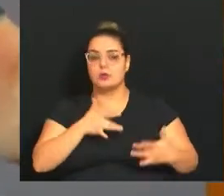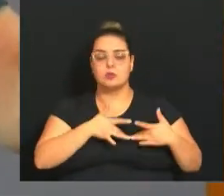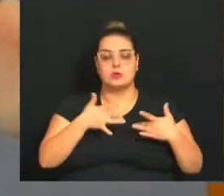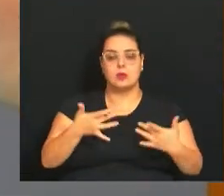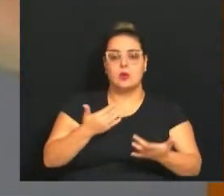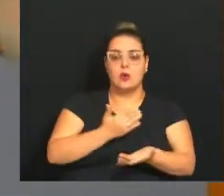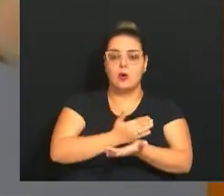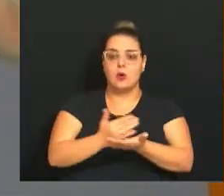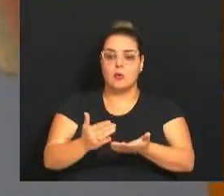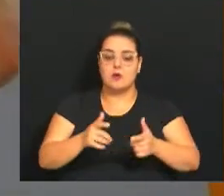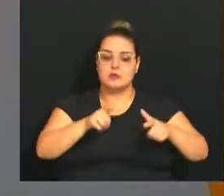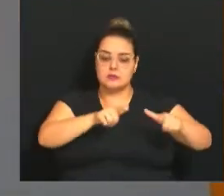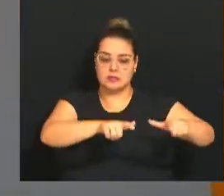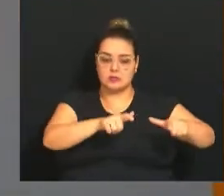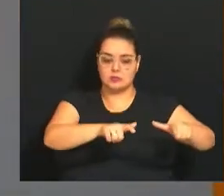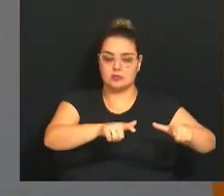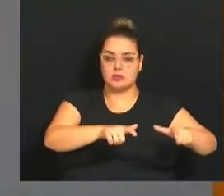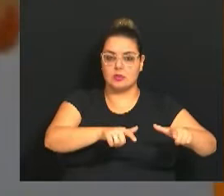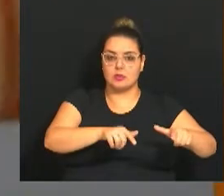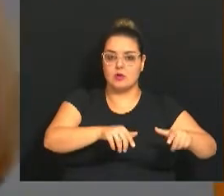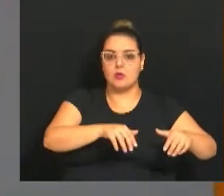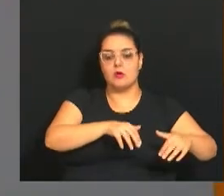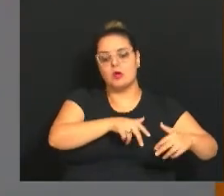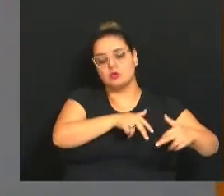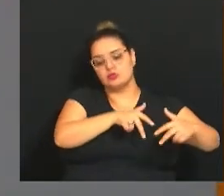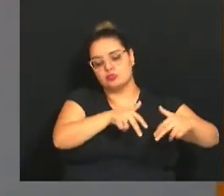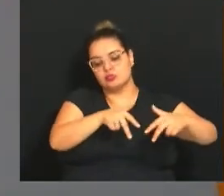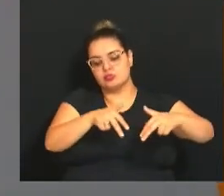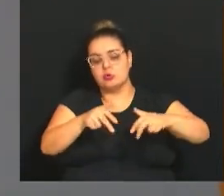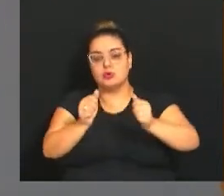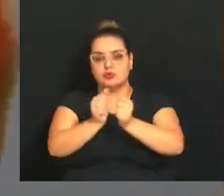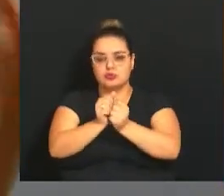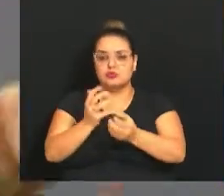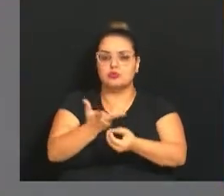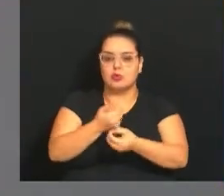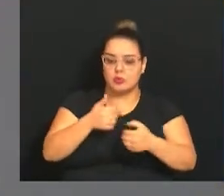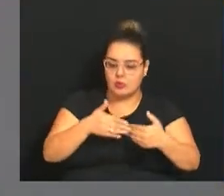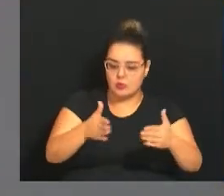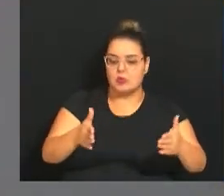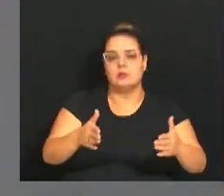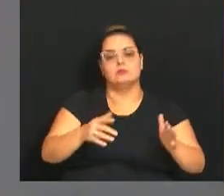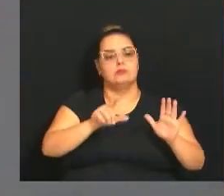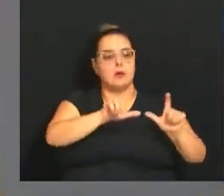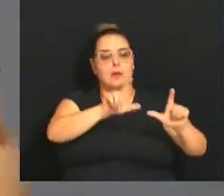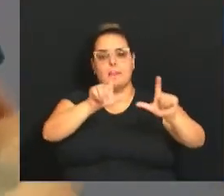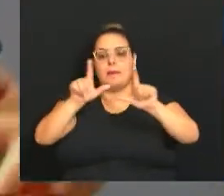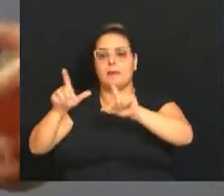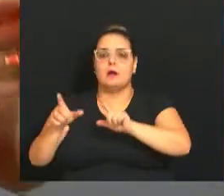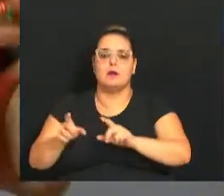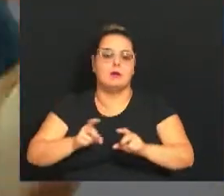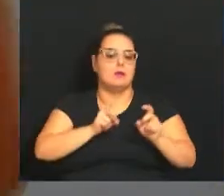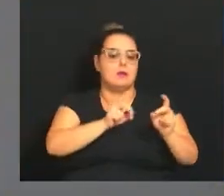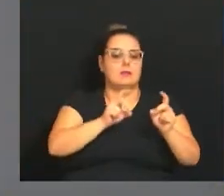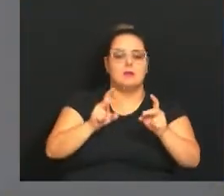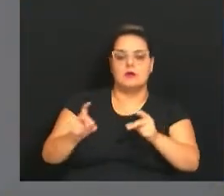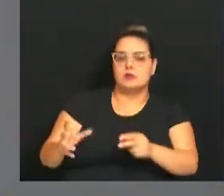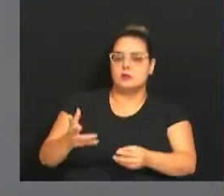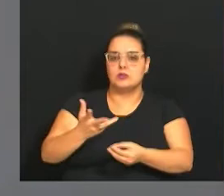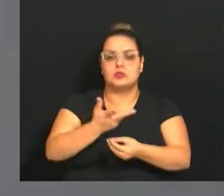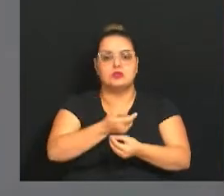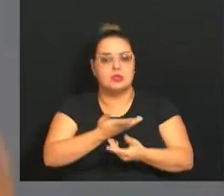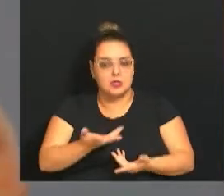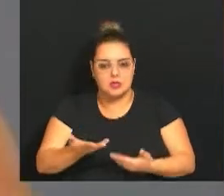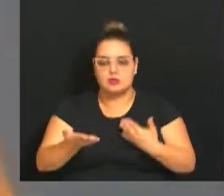num espaço, percorrer junto com os artistas, os espaços estarão abertos, com exposições, com venda de obras, com